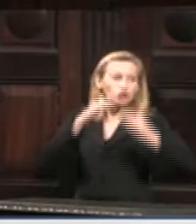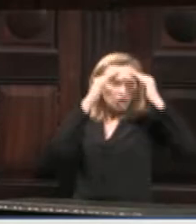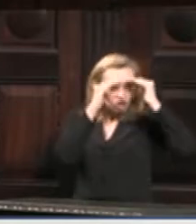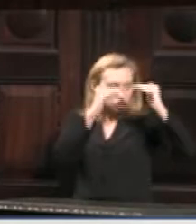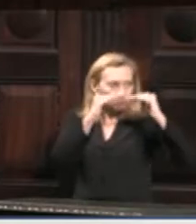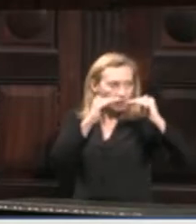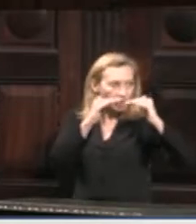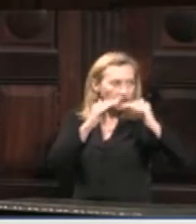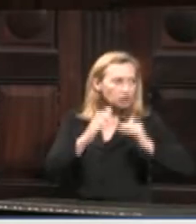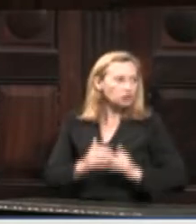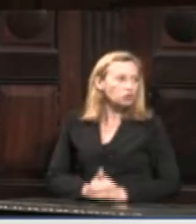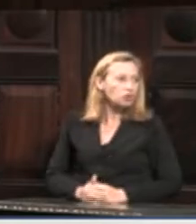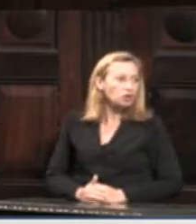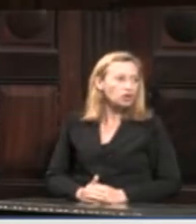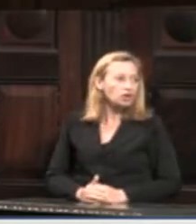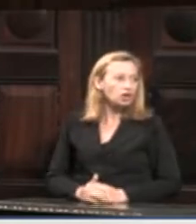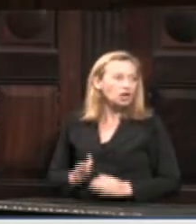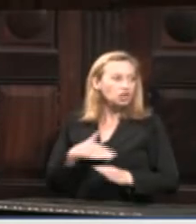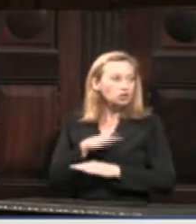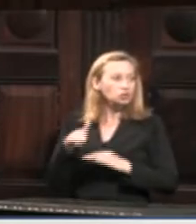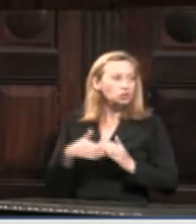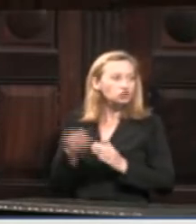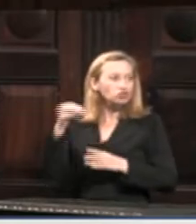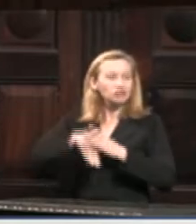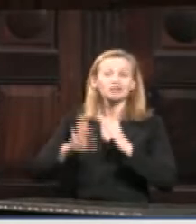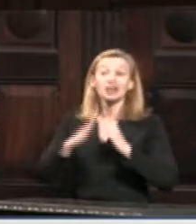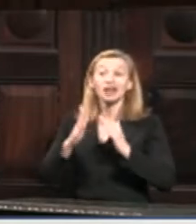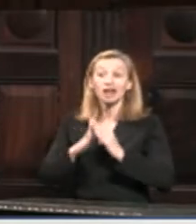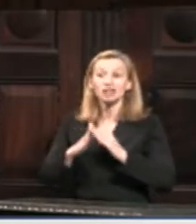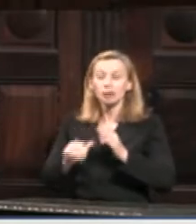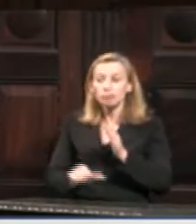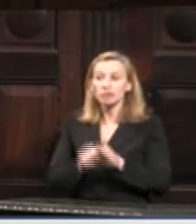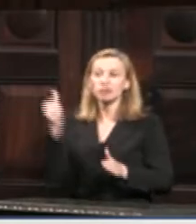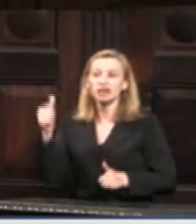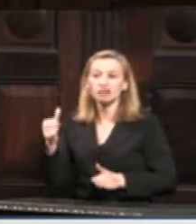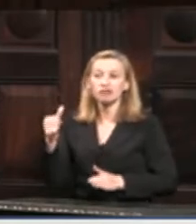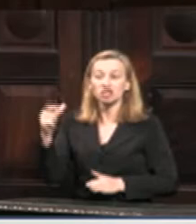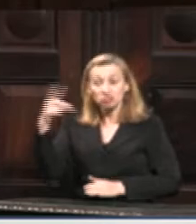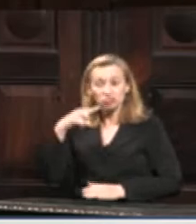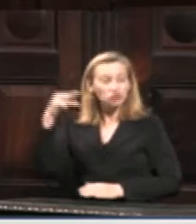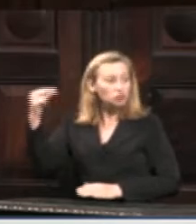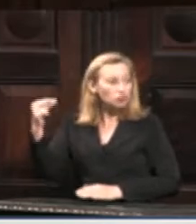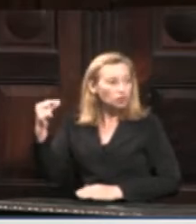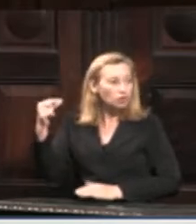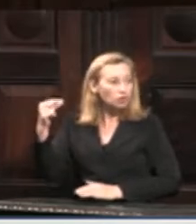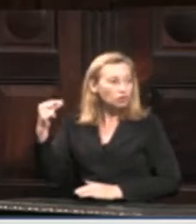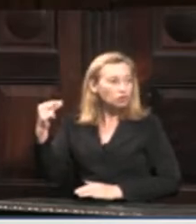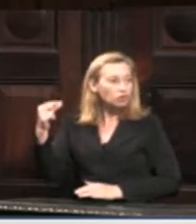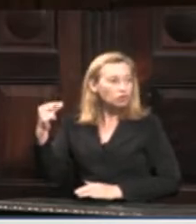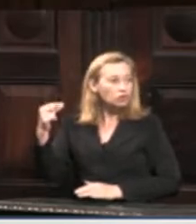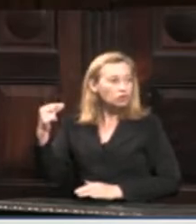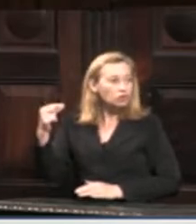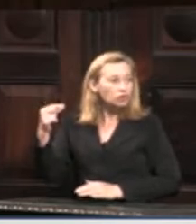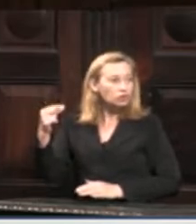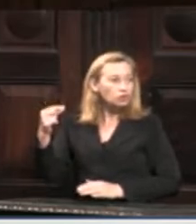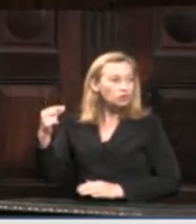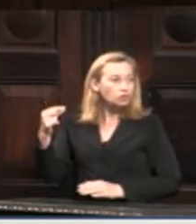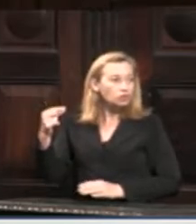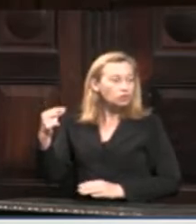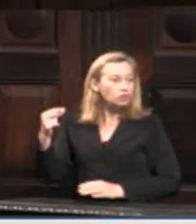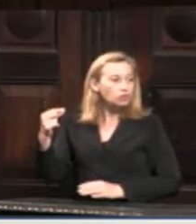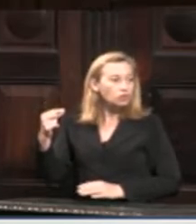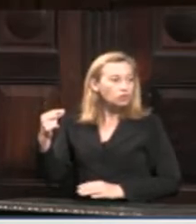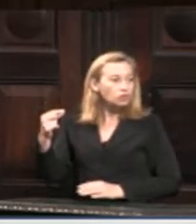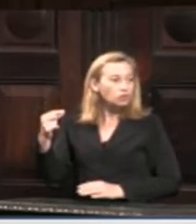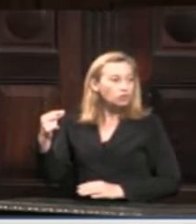formalmente nos anais dessa casa pela primeira vez me coloco com muita humildade com muito pé no chão,